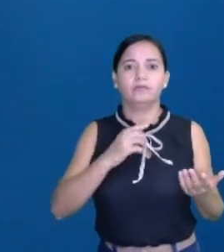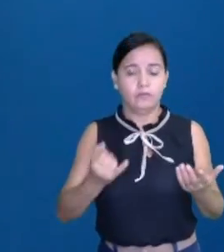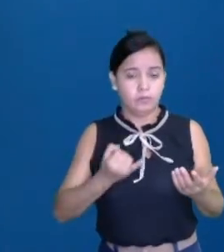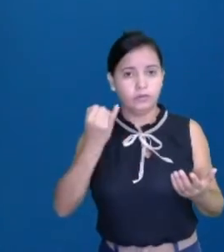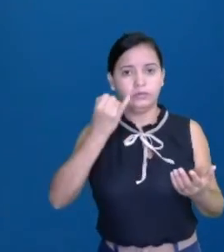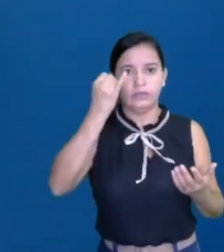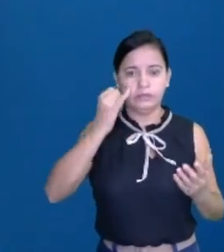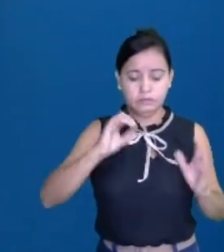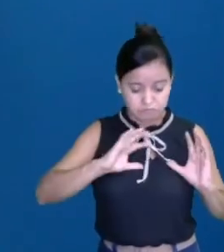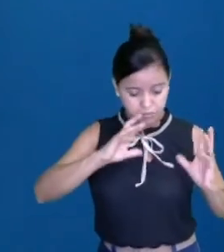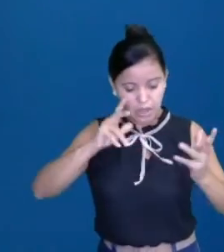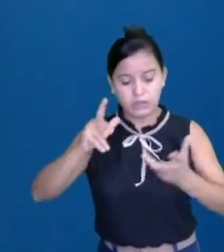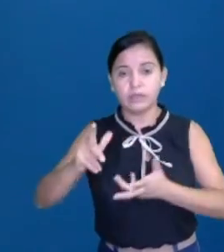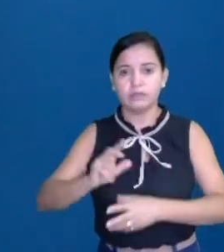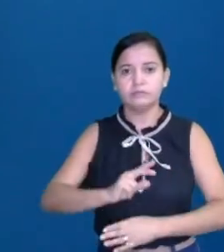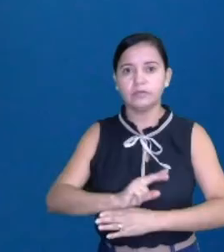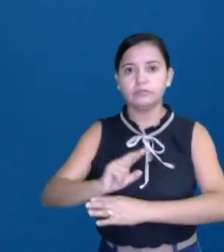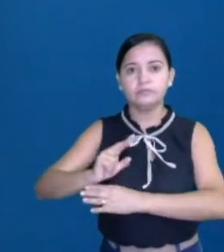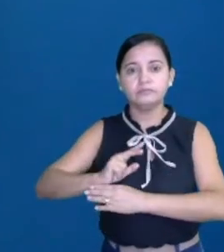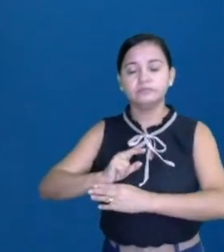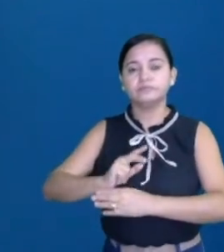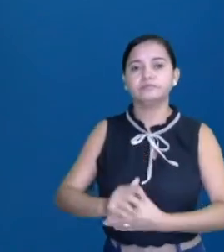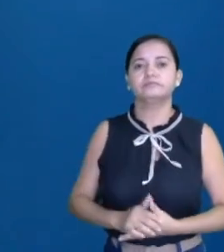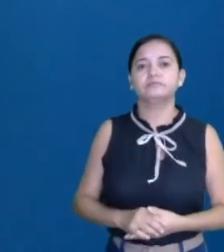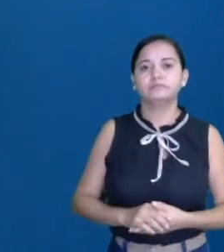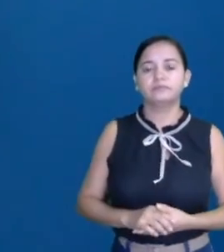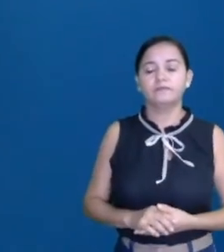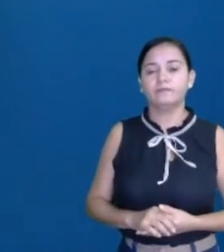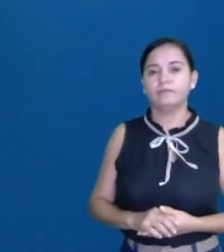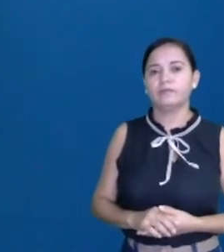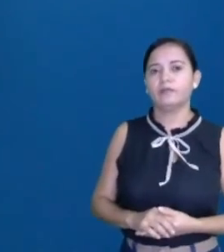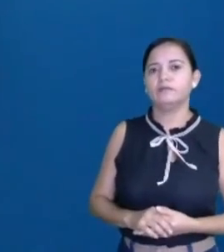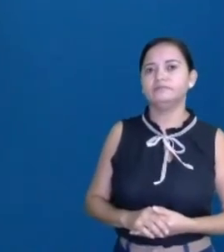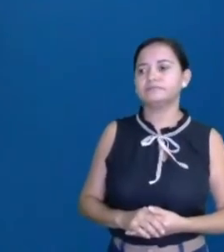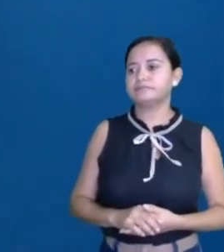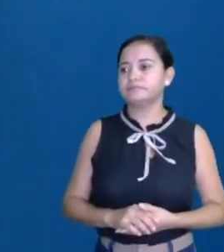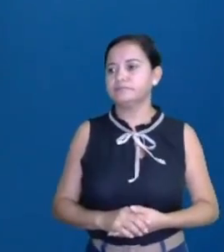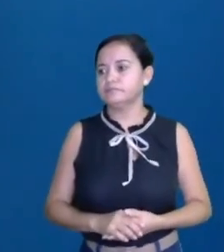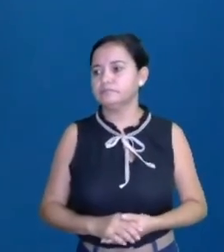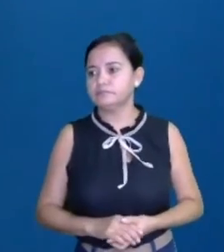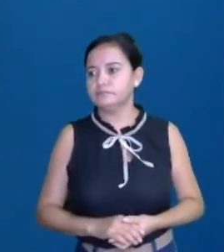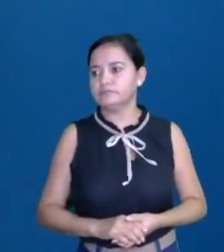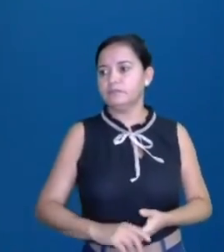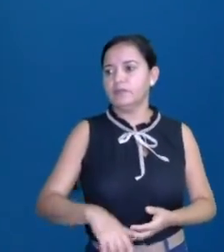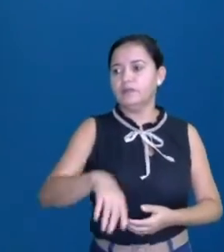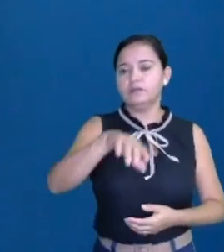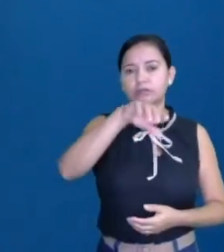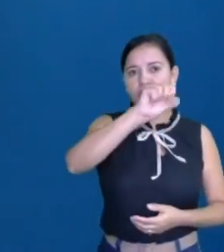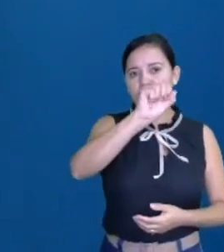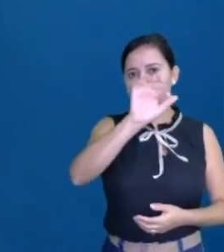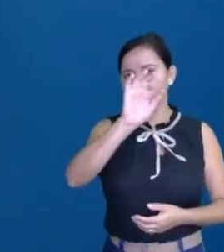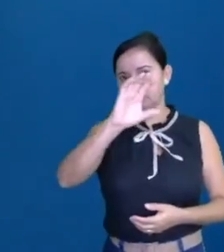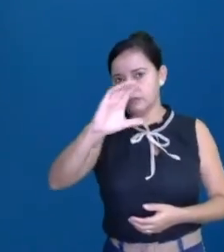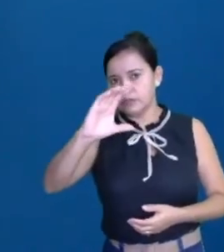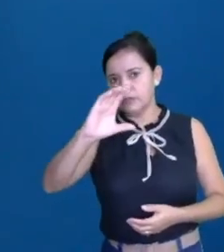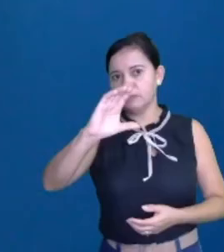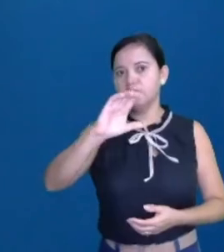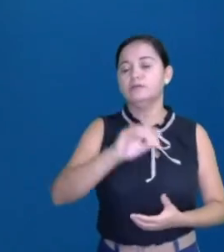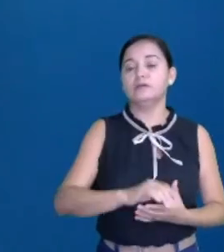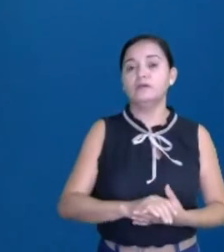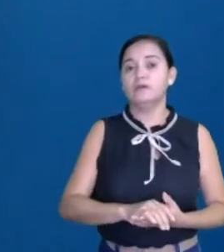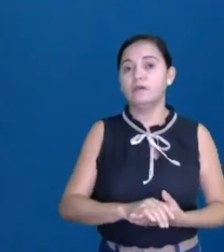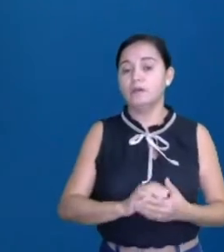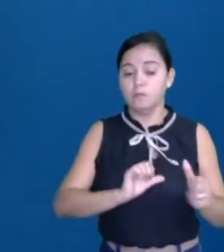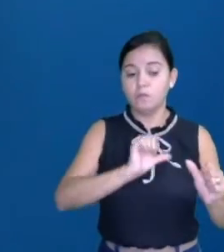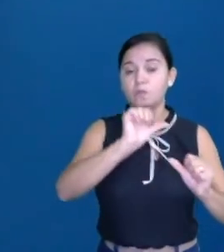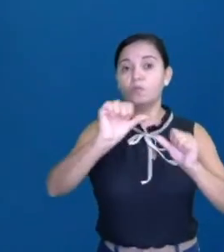planeta. E aí eu vou explicar para vocês como é que esse CF6, né, os clorofluorcarbono, o clorofluorcarboneto, fazem com